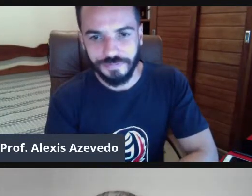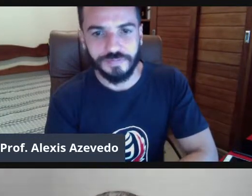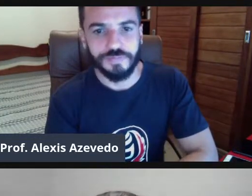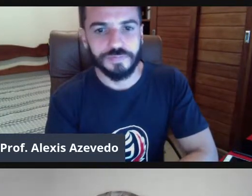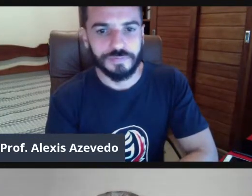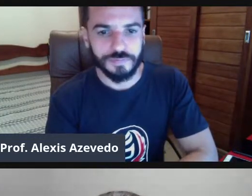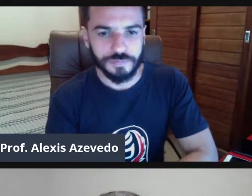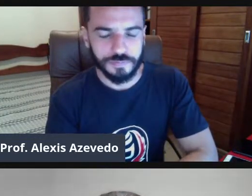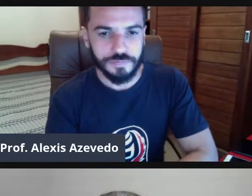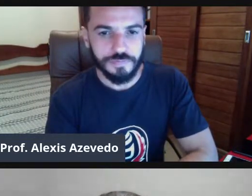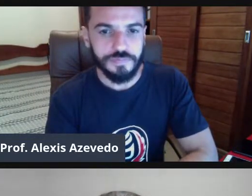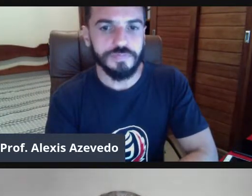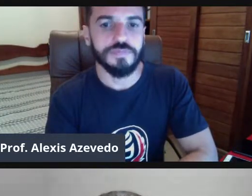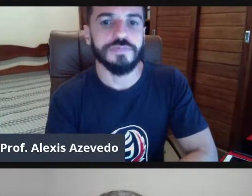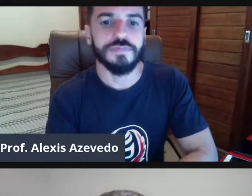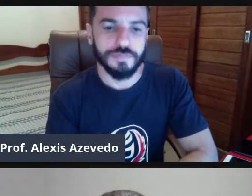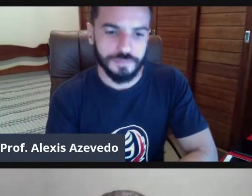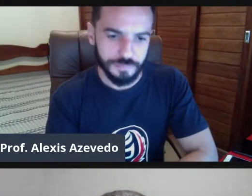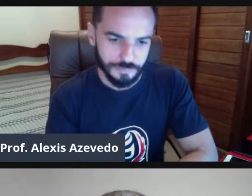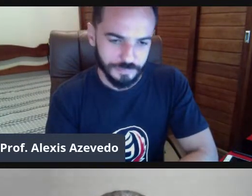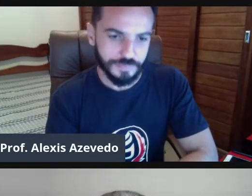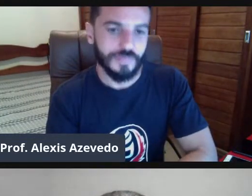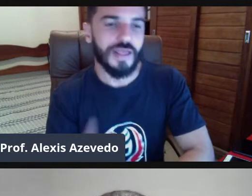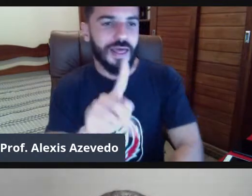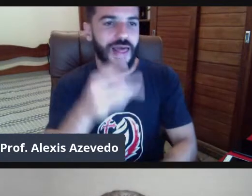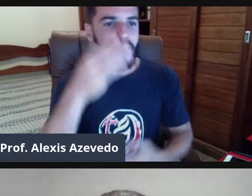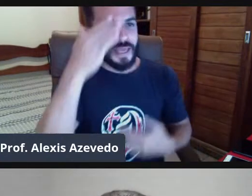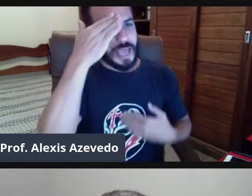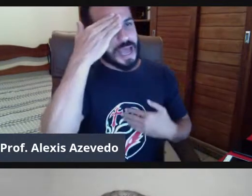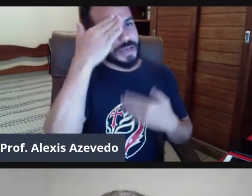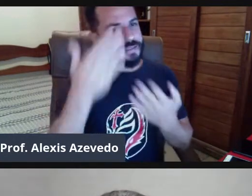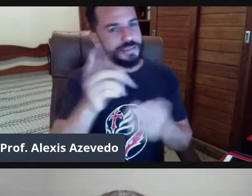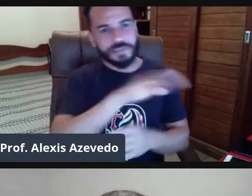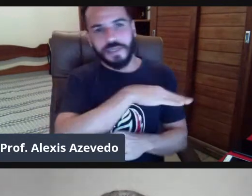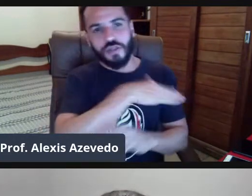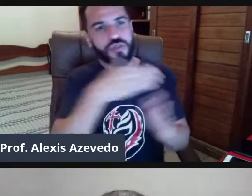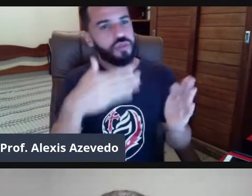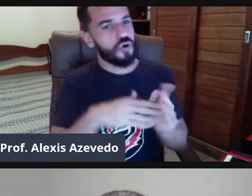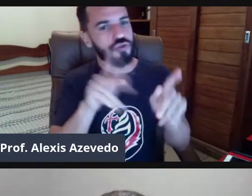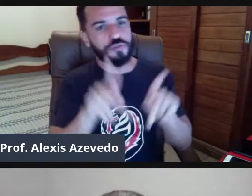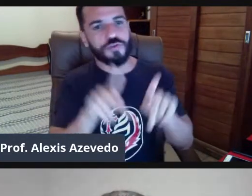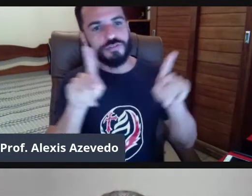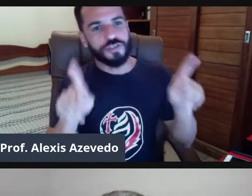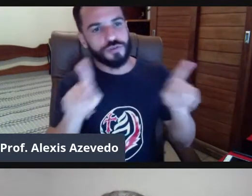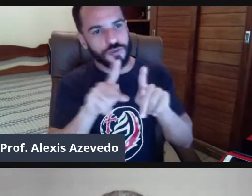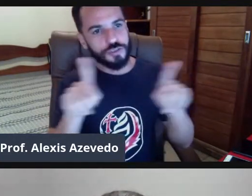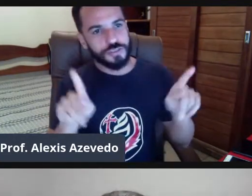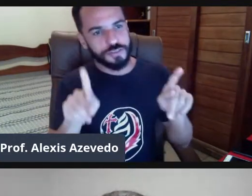agradecer especialmente todos os professores que colaboraram para a gente conseguir estar aí